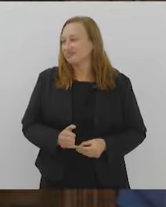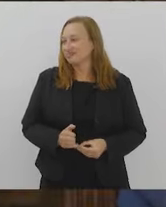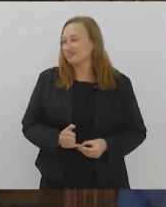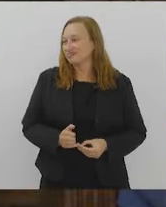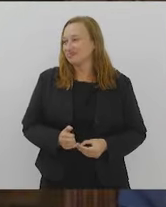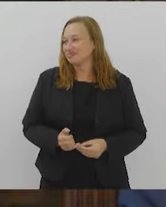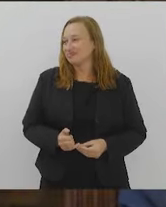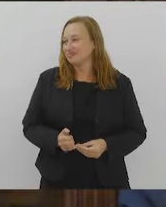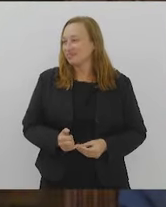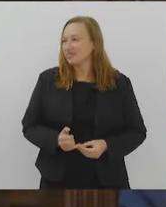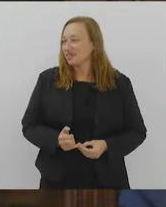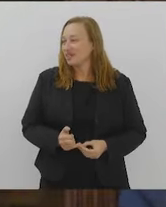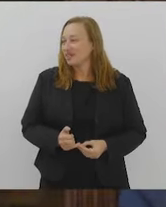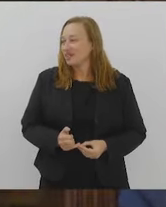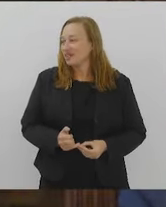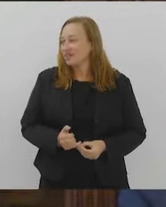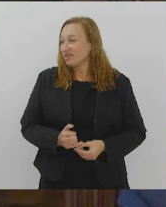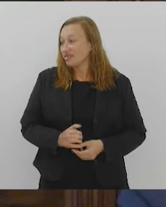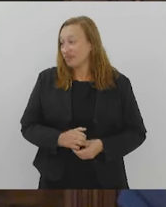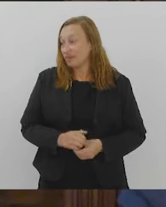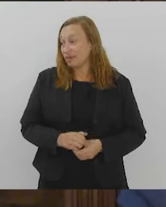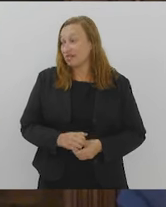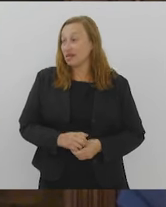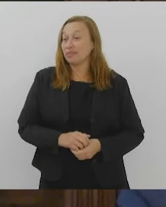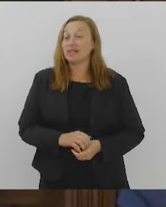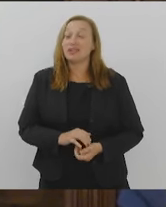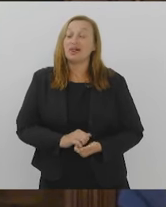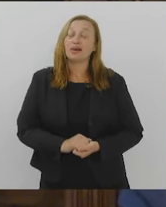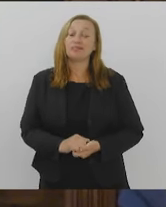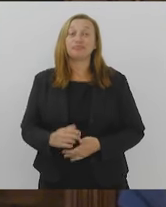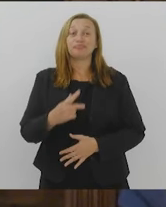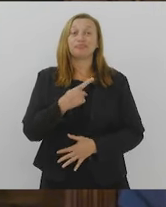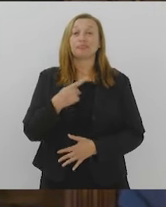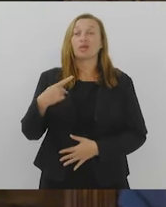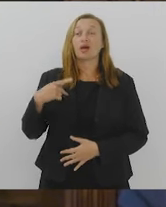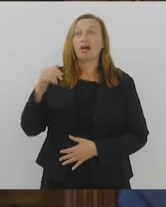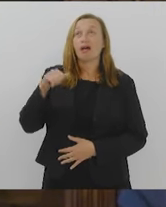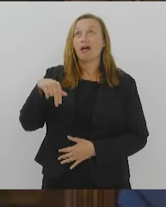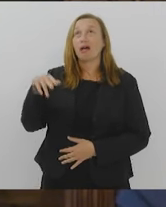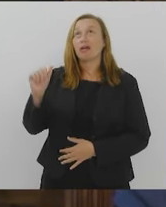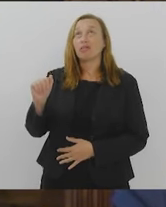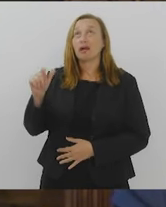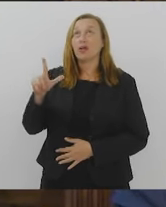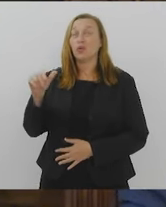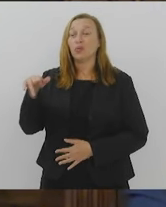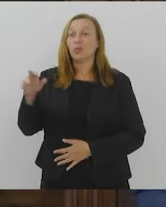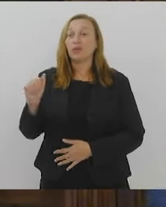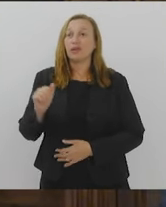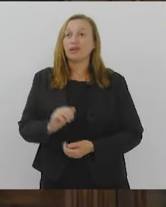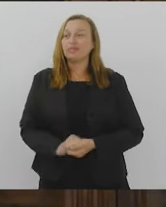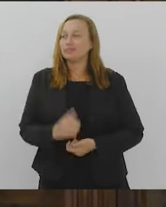Muito amiga da pastora Ana Lúcia, pastor Jonatas, obrigado pela sua presença.